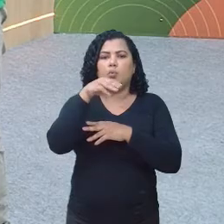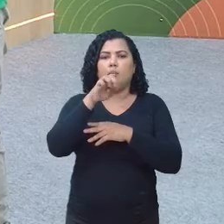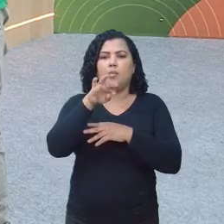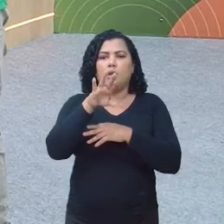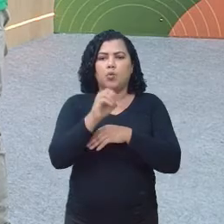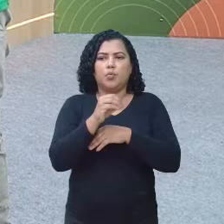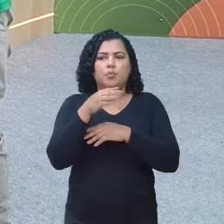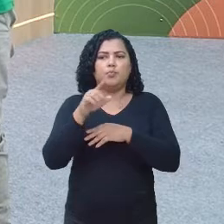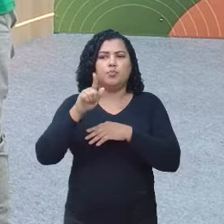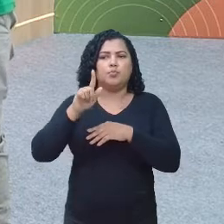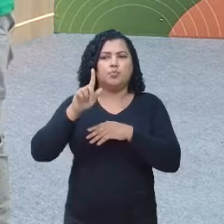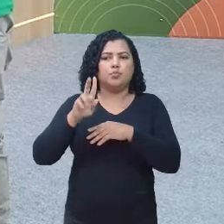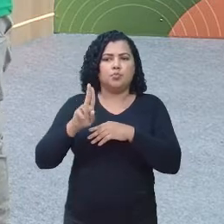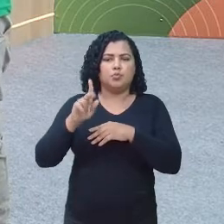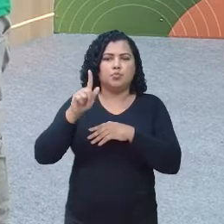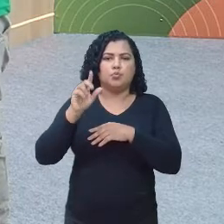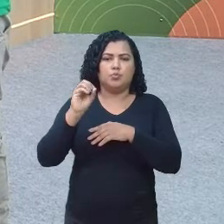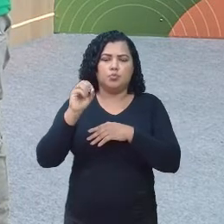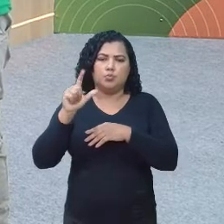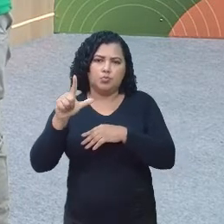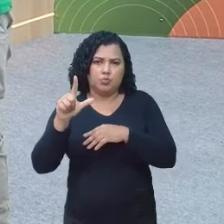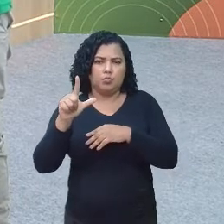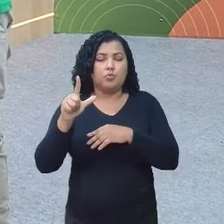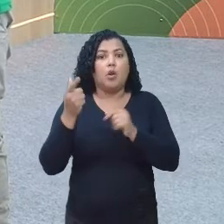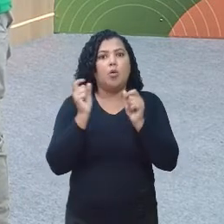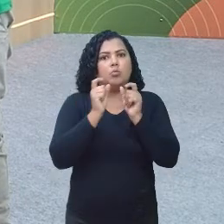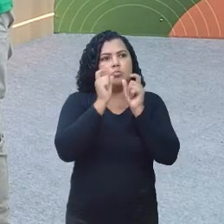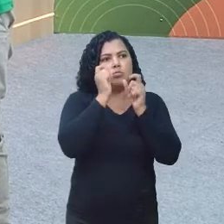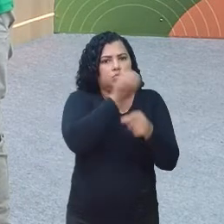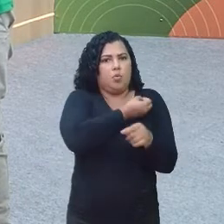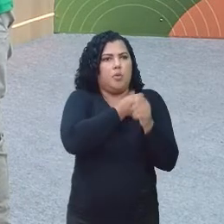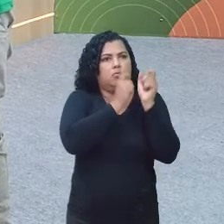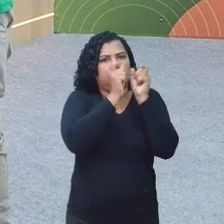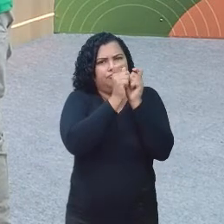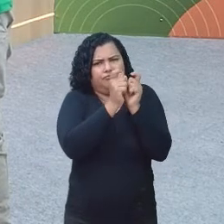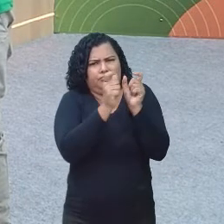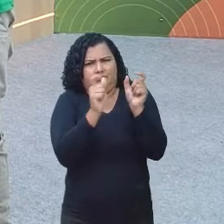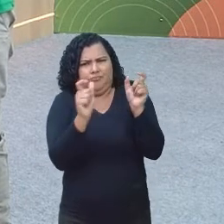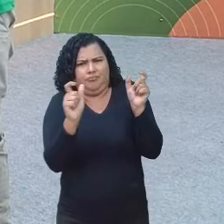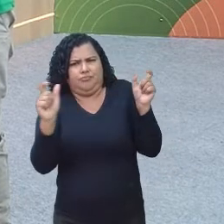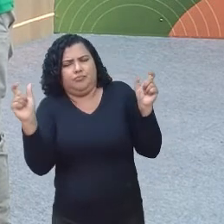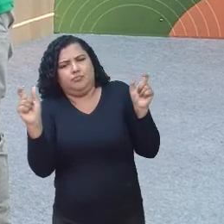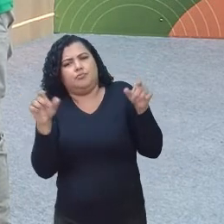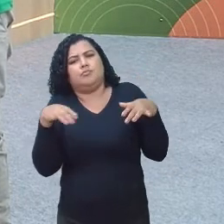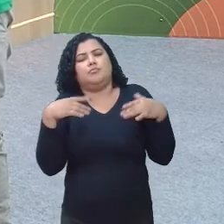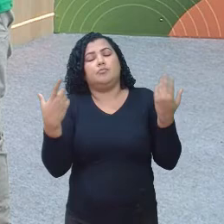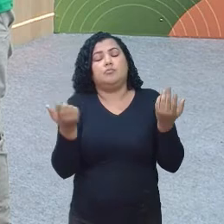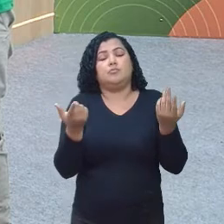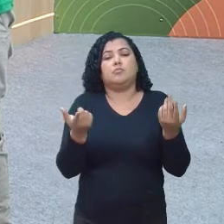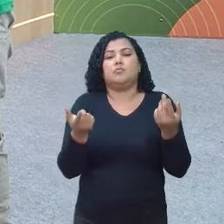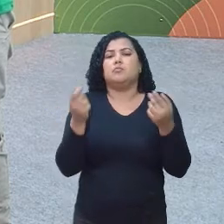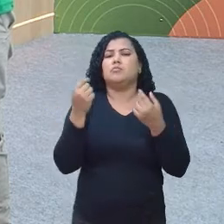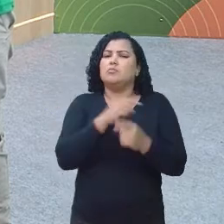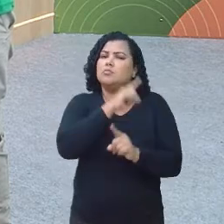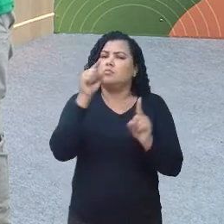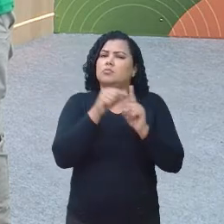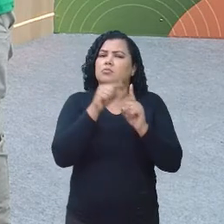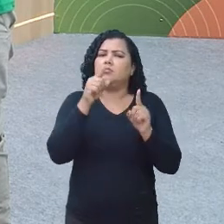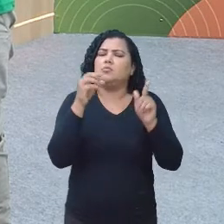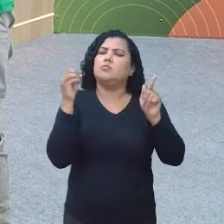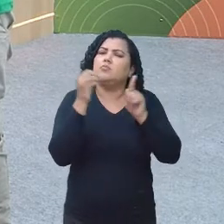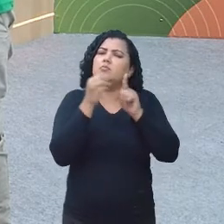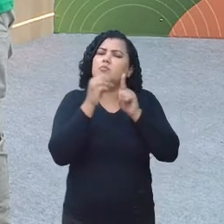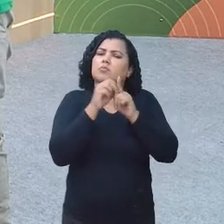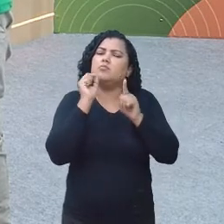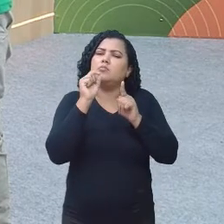e na época que inventaram a Google era justamente isso, para dar a ideia de ser um site, né? Era um site unicamente de